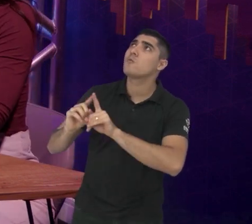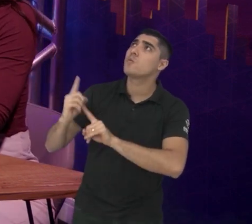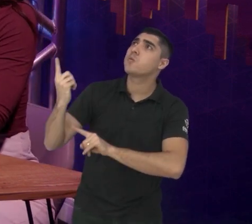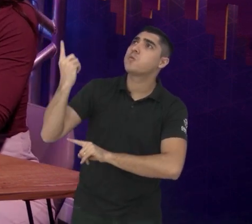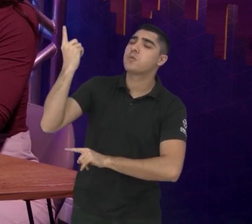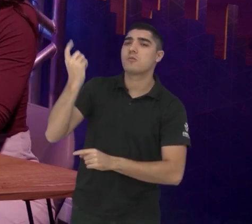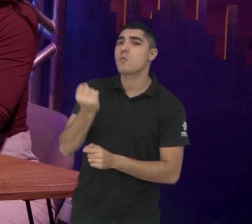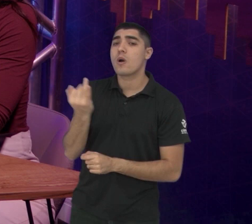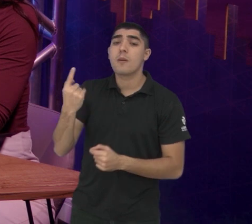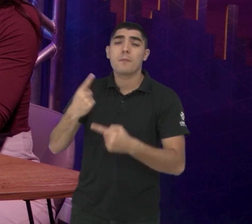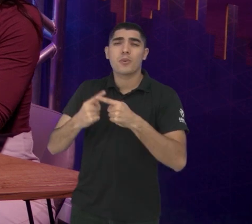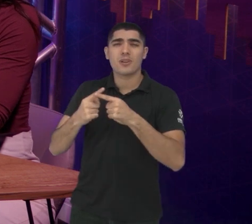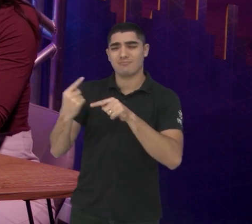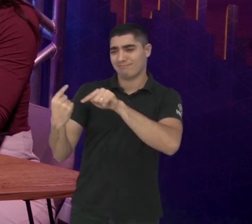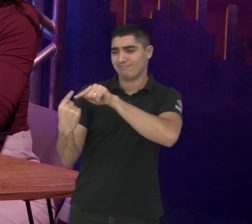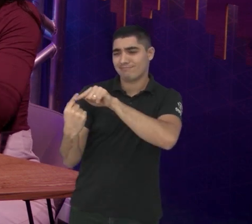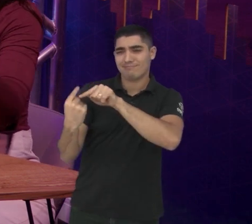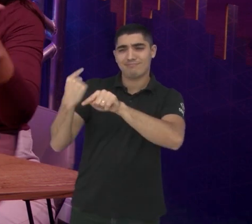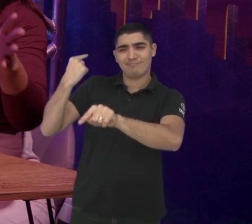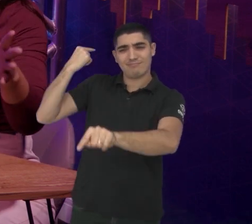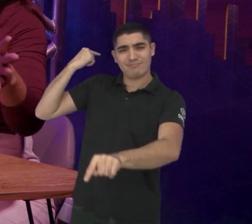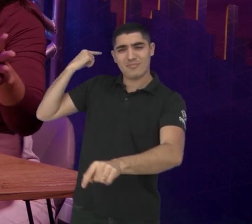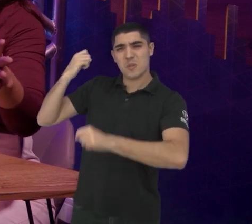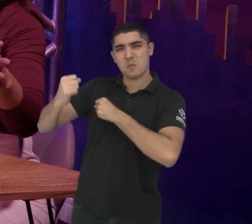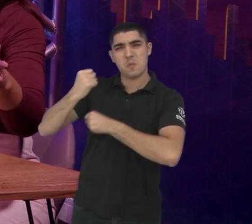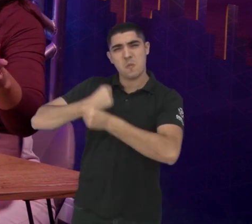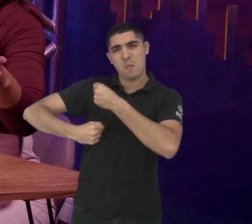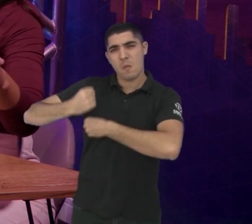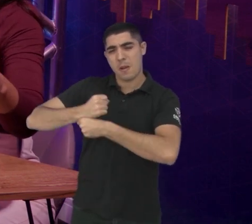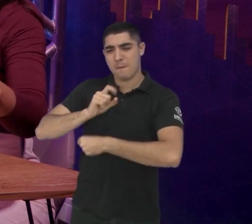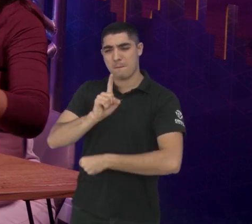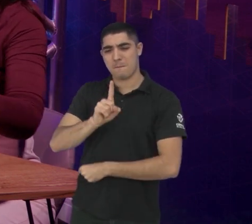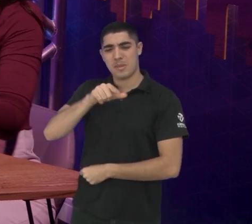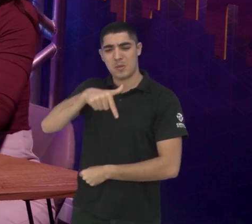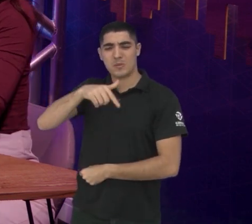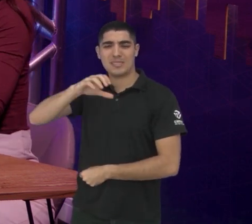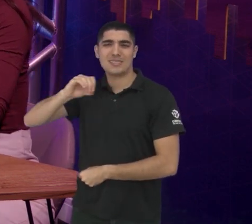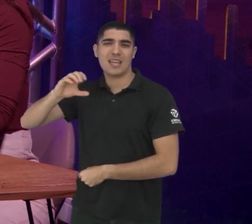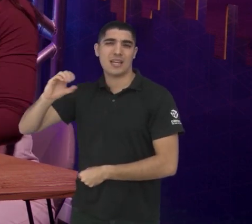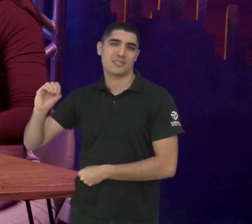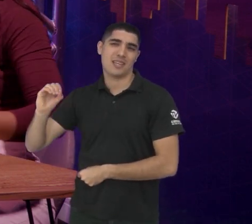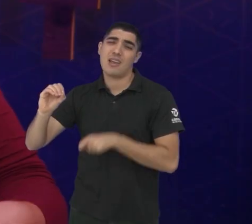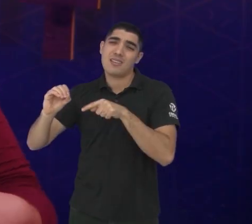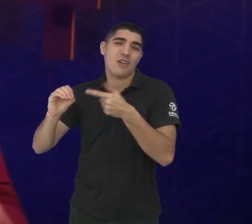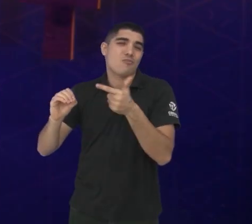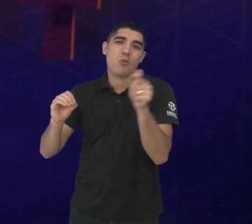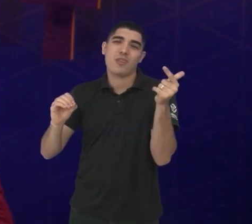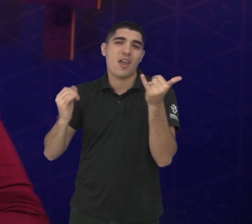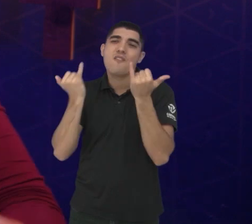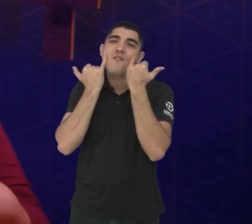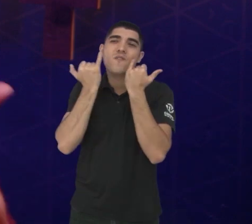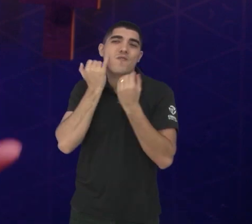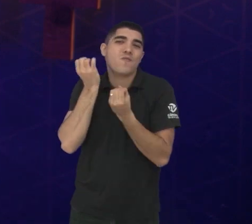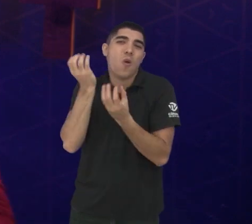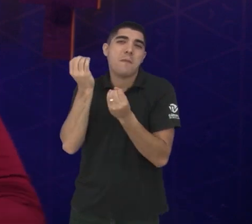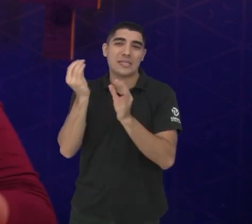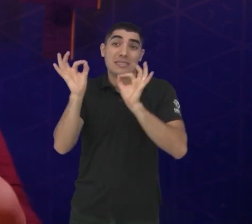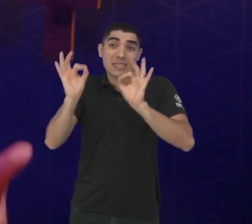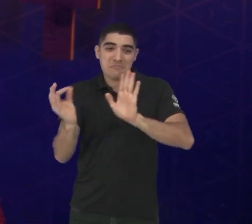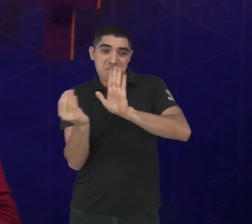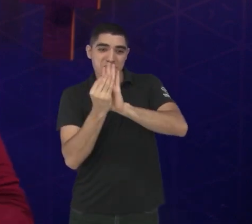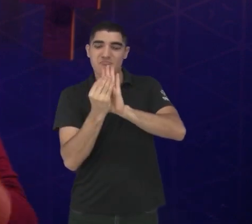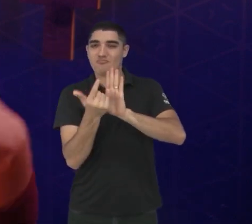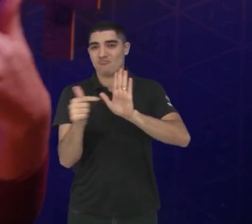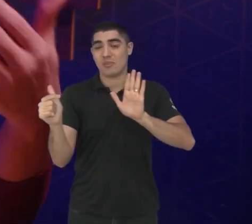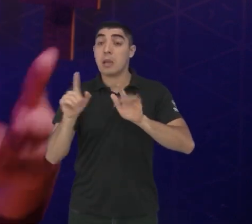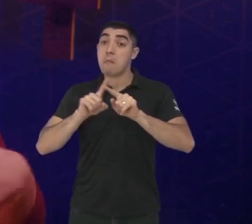essa onda, porque foi lá em meados dos anos de 1700, então a gente não tinha muitos registros, né, não dá